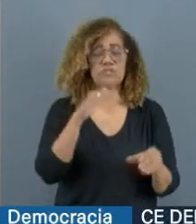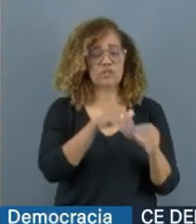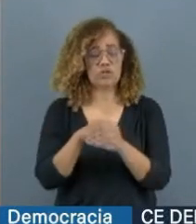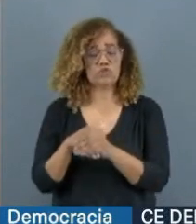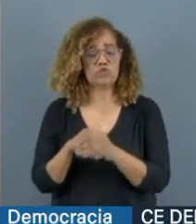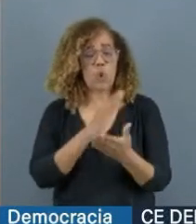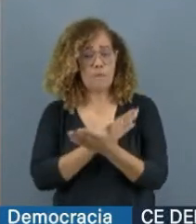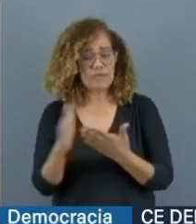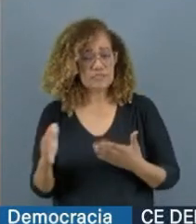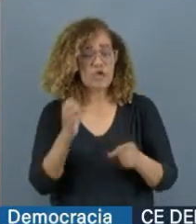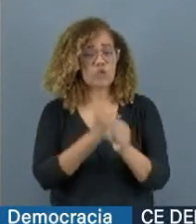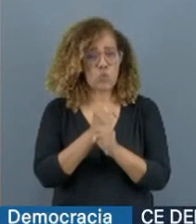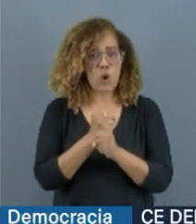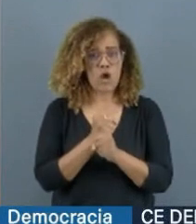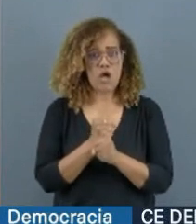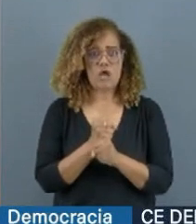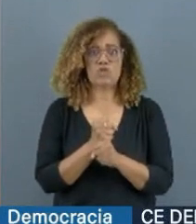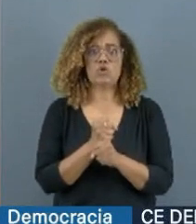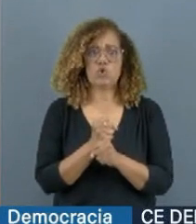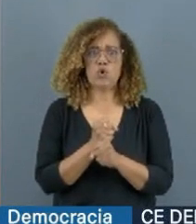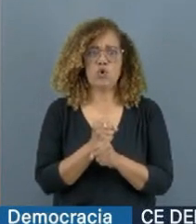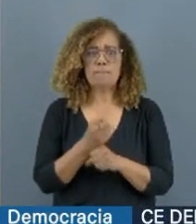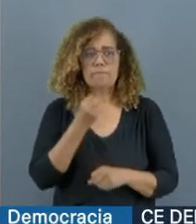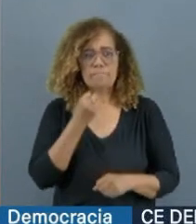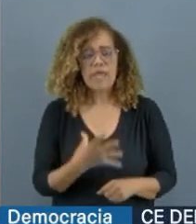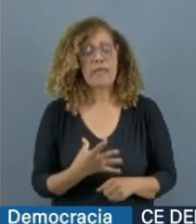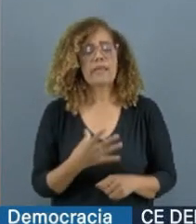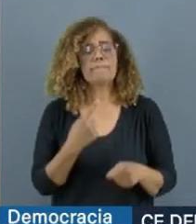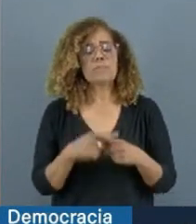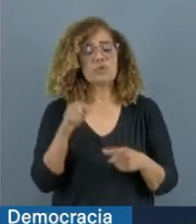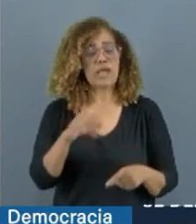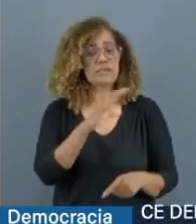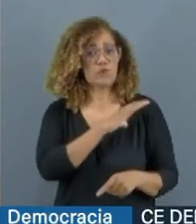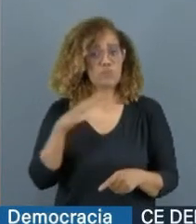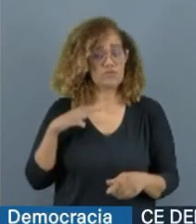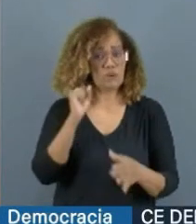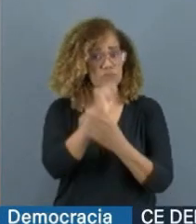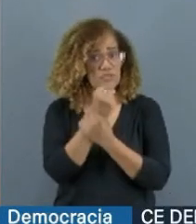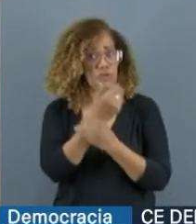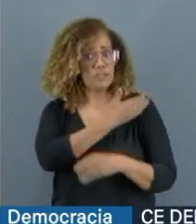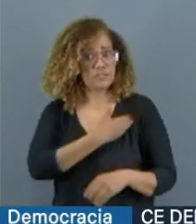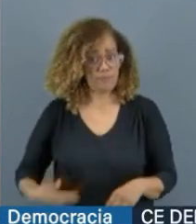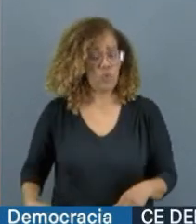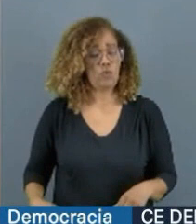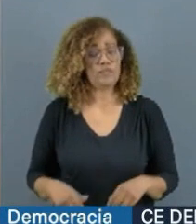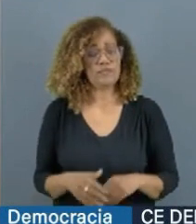pé direito. A mais importante dessa comissão de segurança pública.